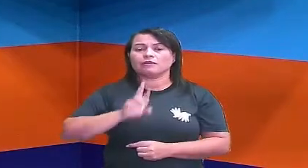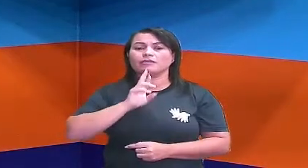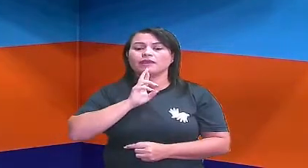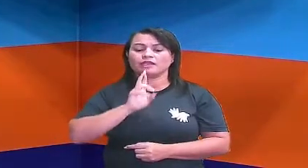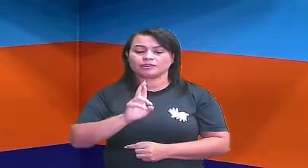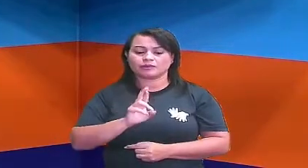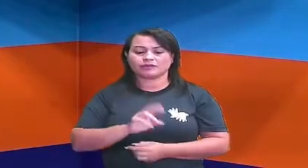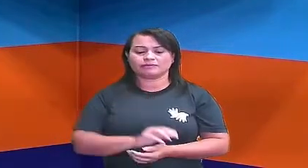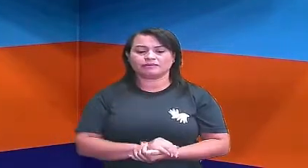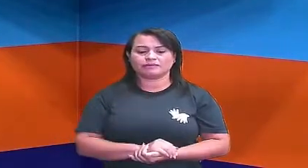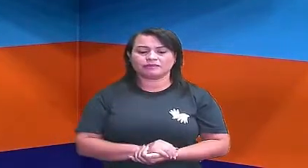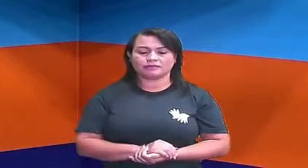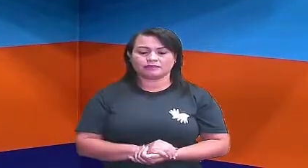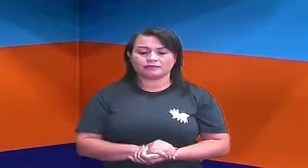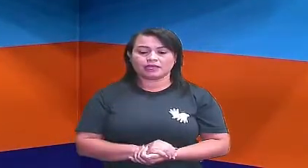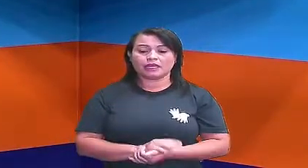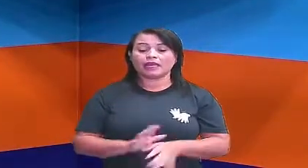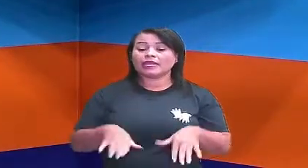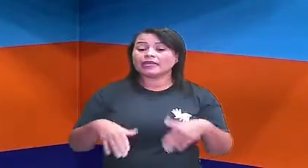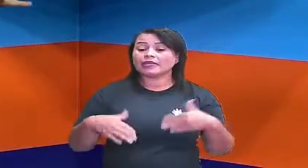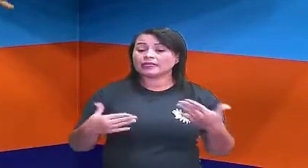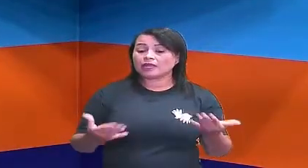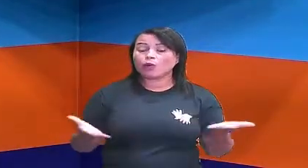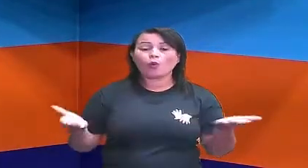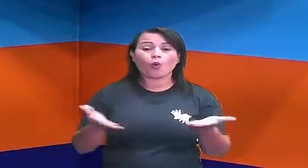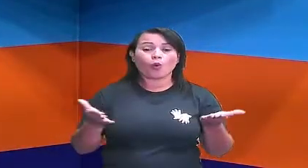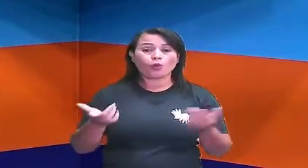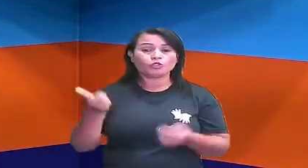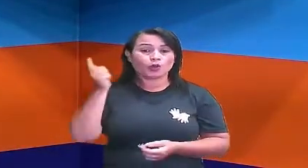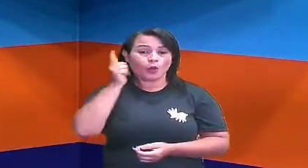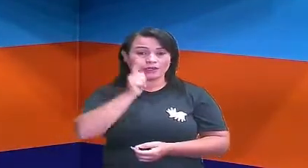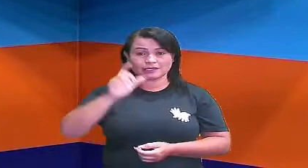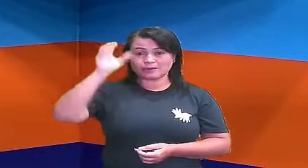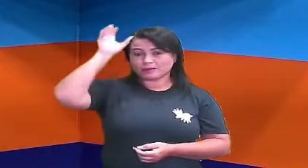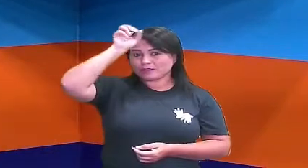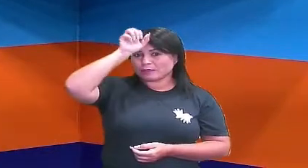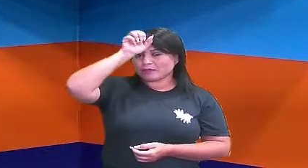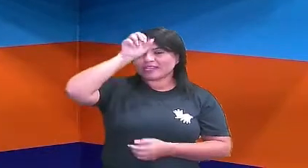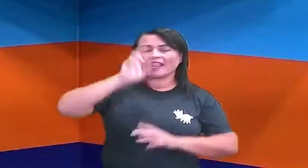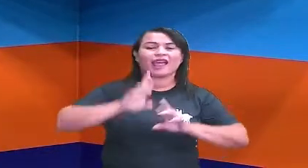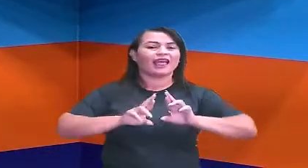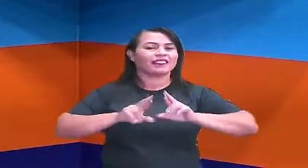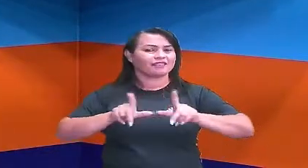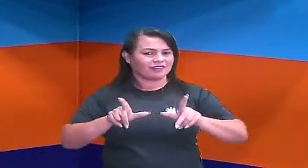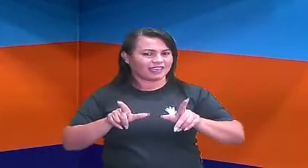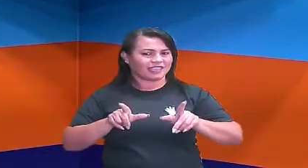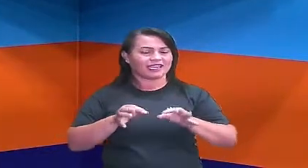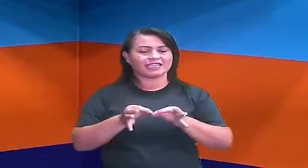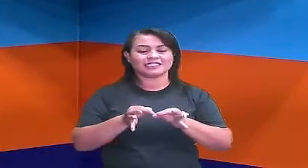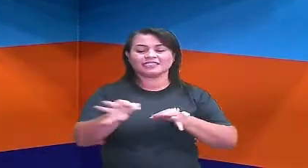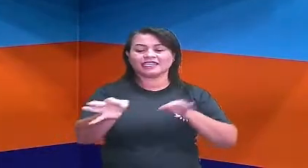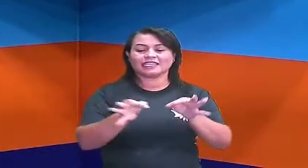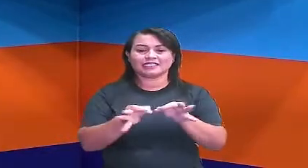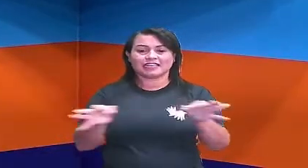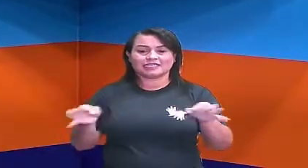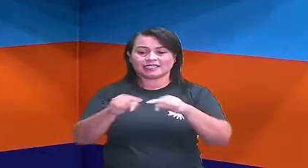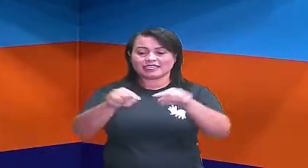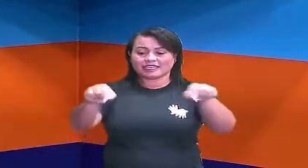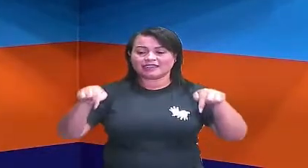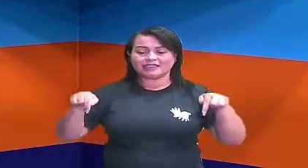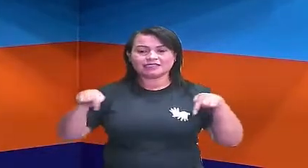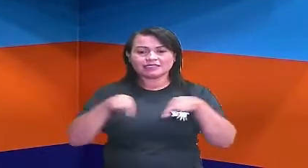problema, ok? Então, hoje conseguimos aprender a diferença entre as grandezas comprimento e área e